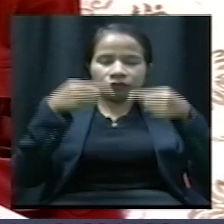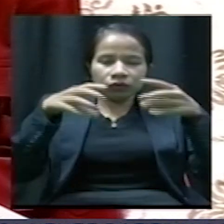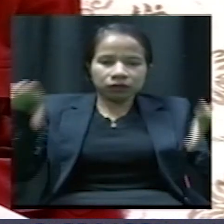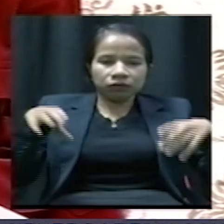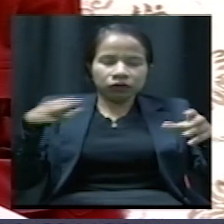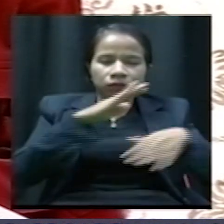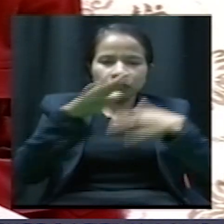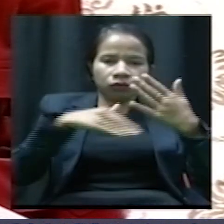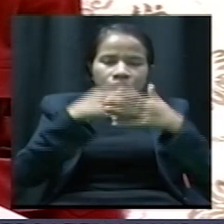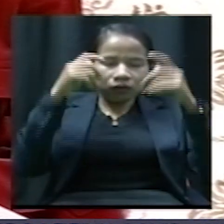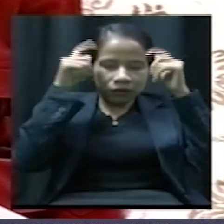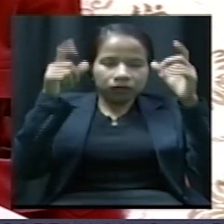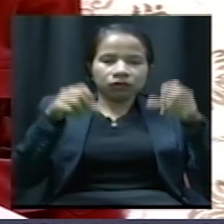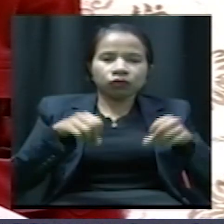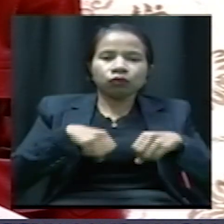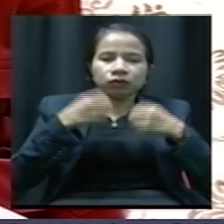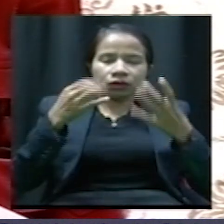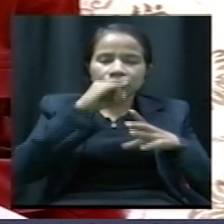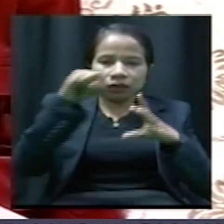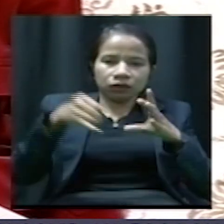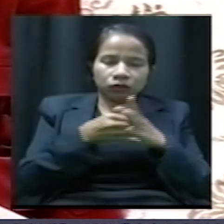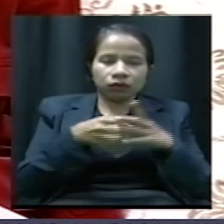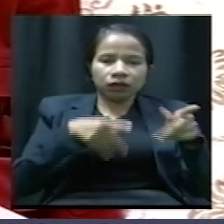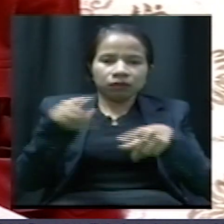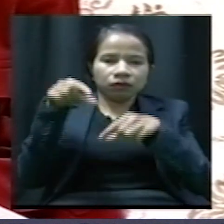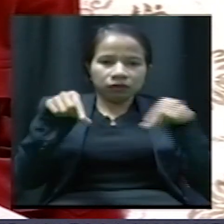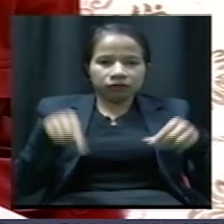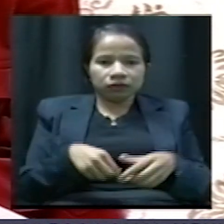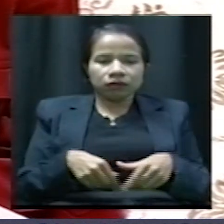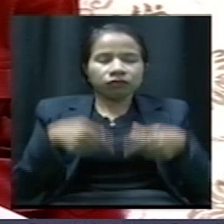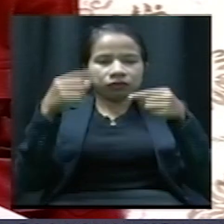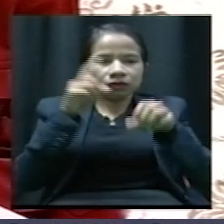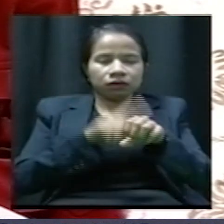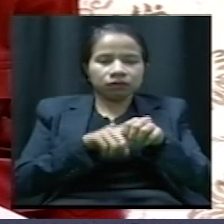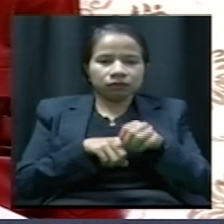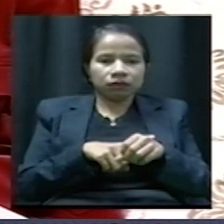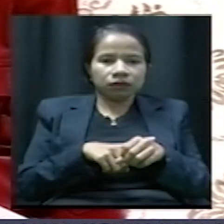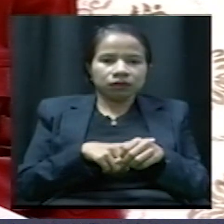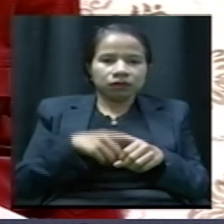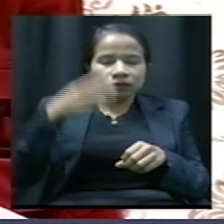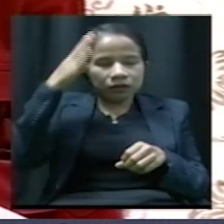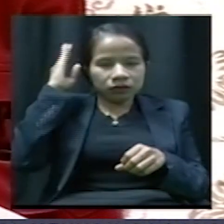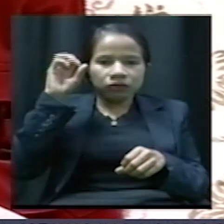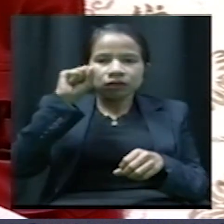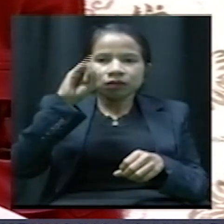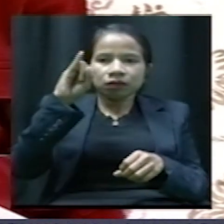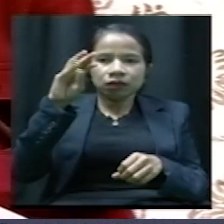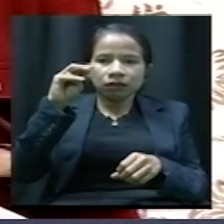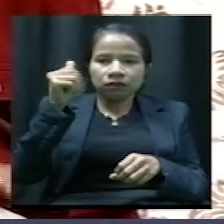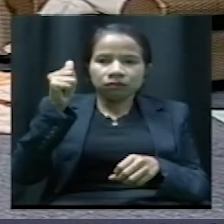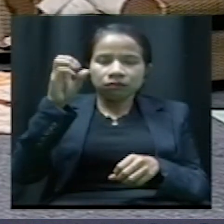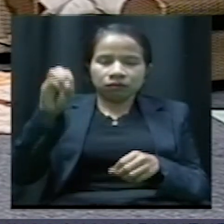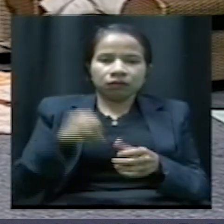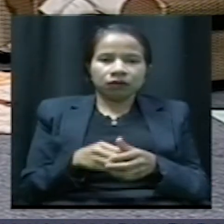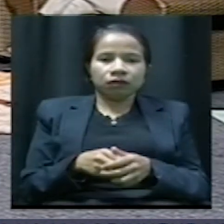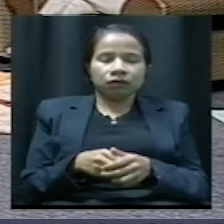tomak, o insa atu bele inklui ema ho deficiencia. Hafo tempo uluk ba ite nenia senyor Simaung Bareto. Dia gie habibang gitu